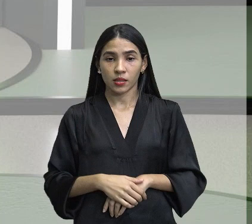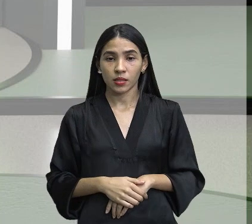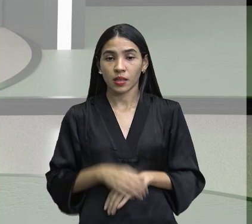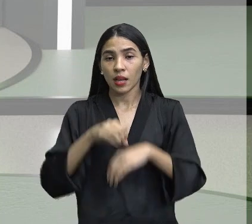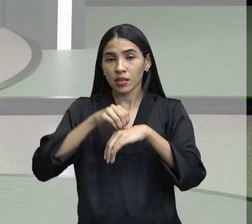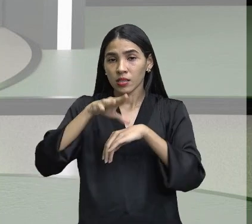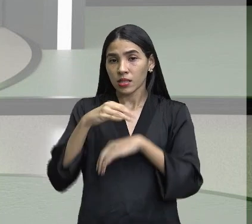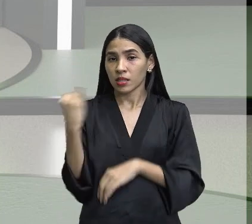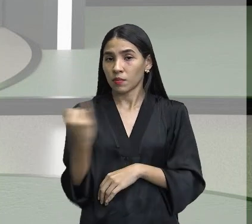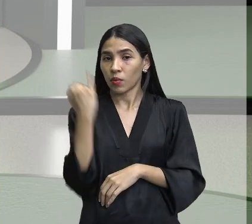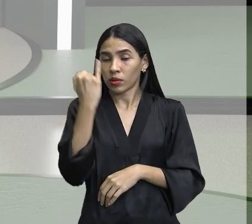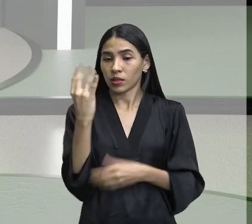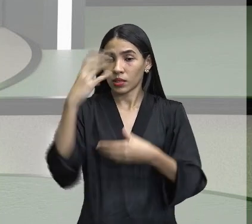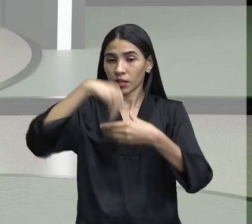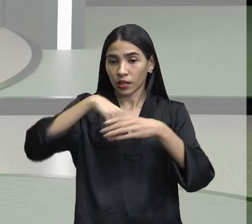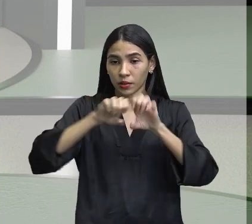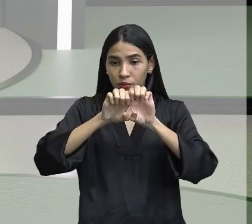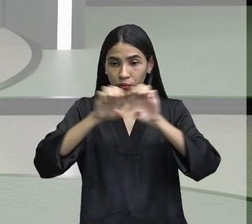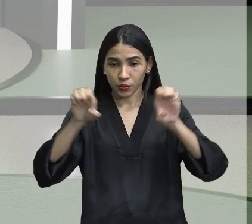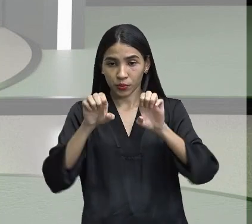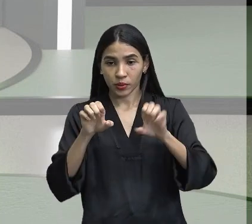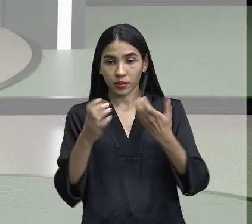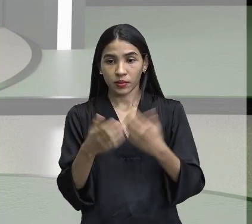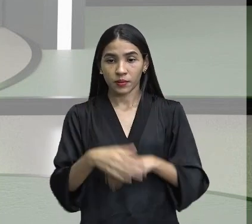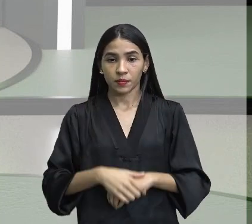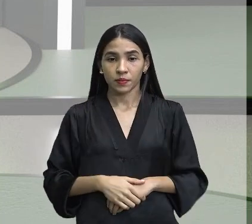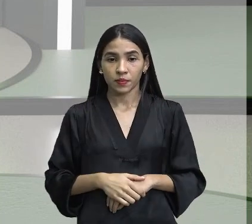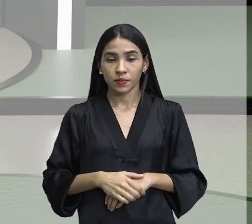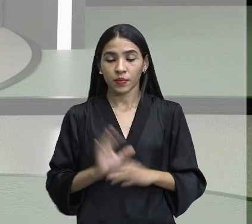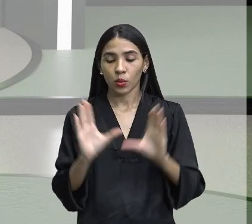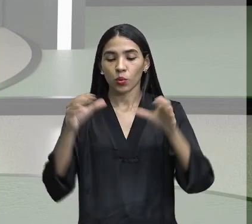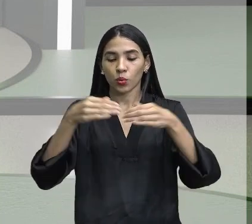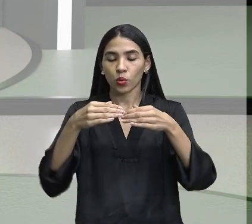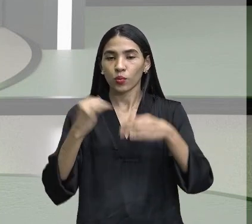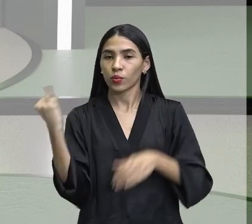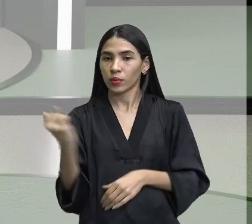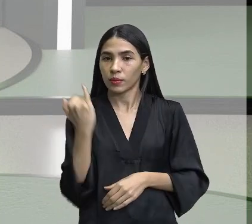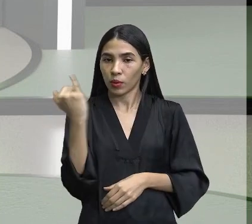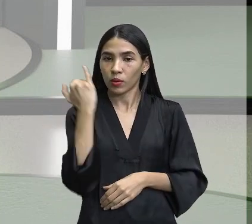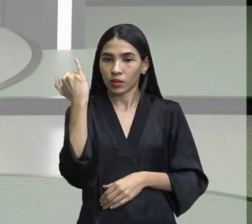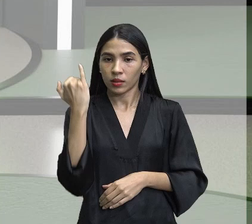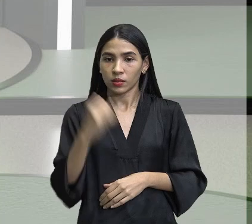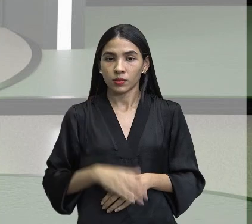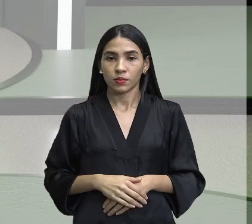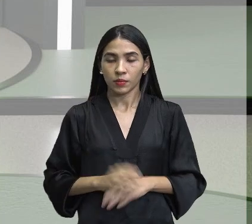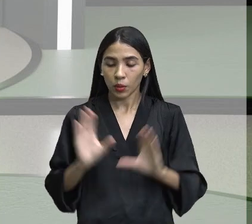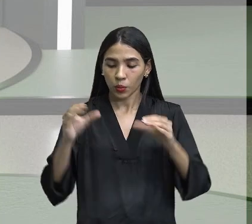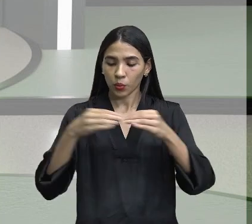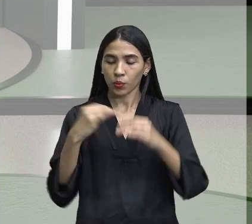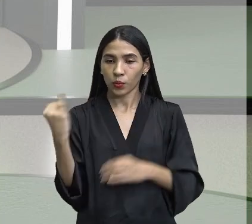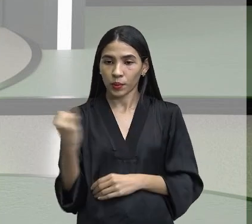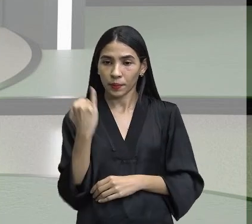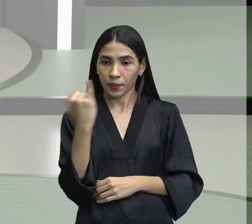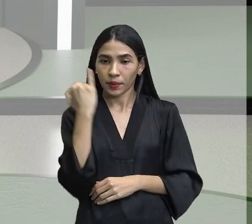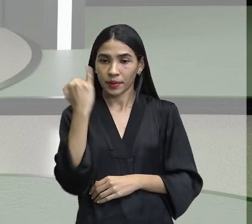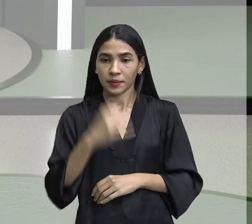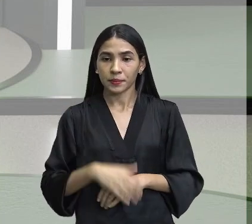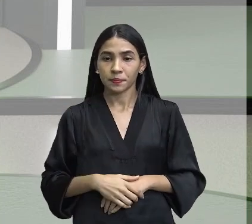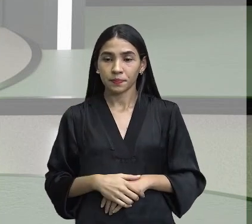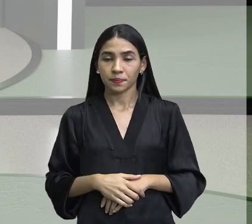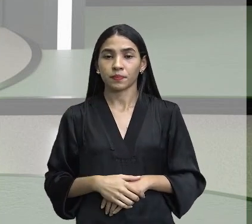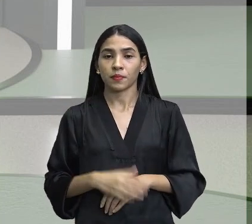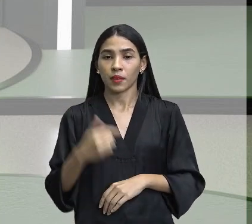dicas de importância desses indivíduos dentro desse reino importantíssimo, aliás, dentro desse grupo importantíssimo. E aí